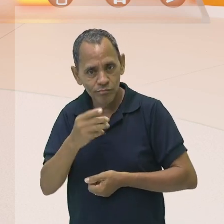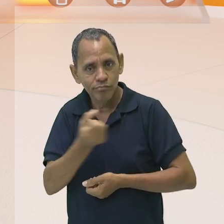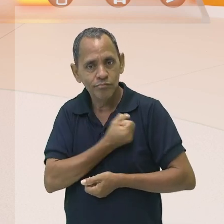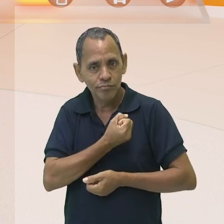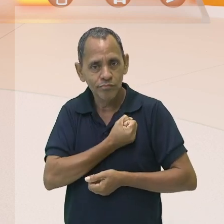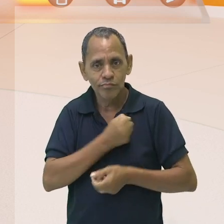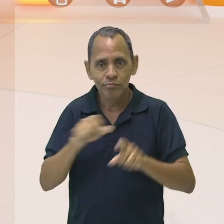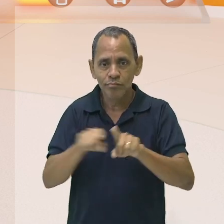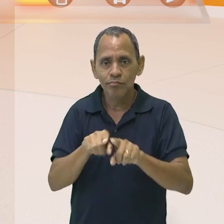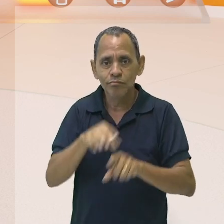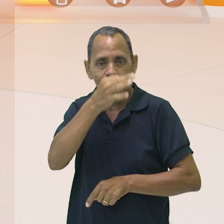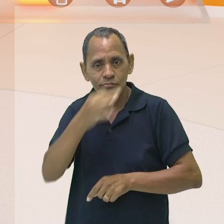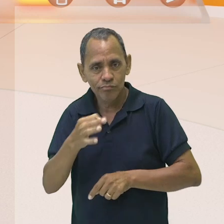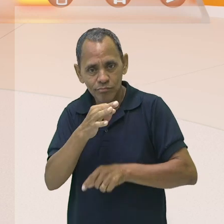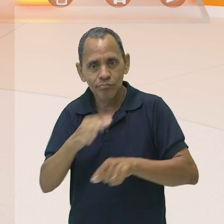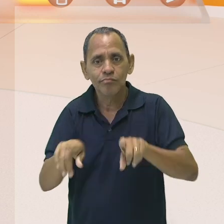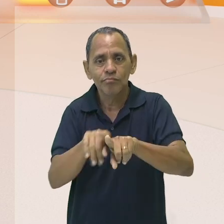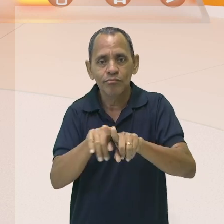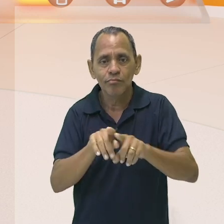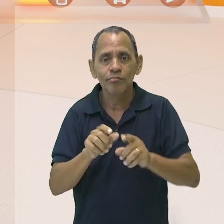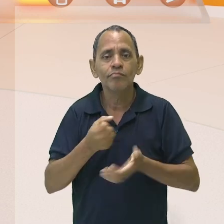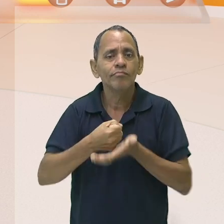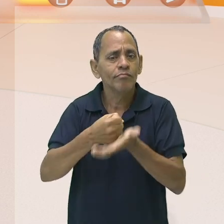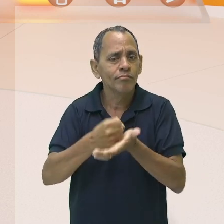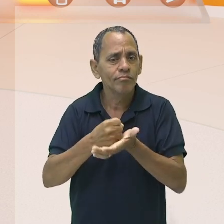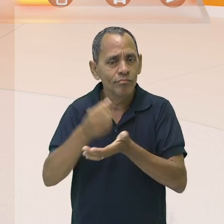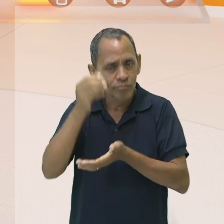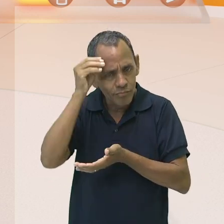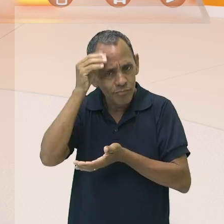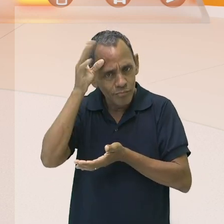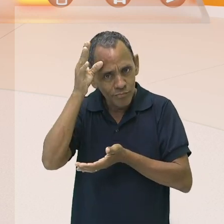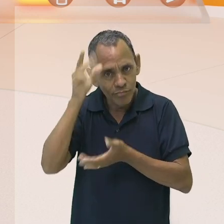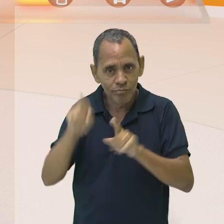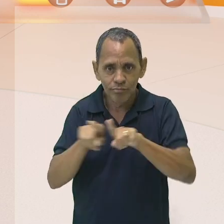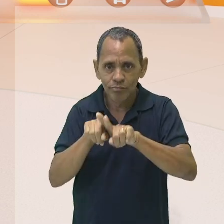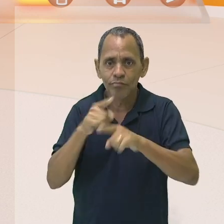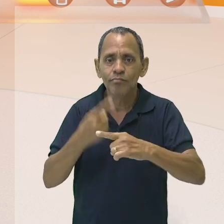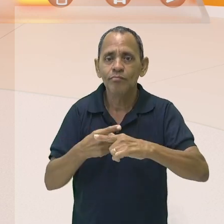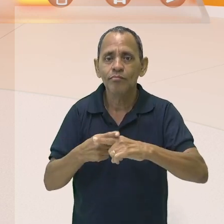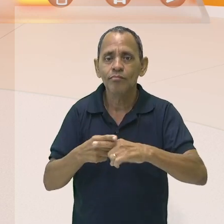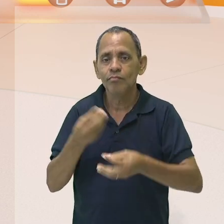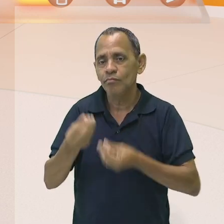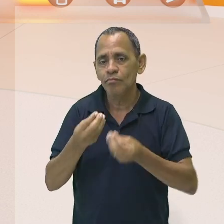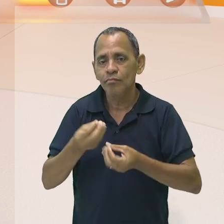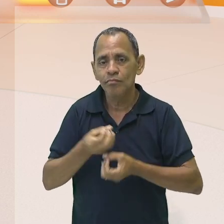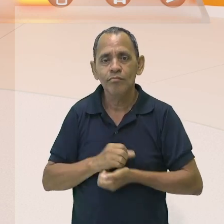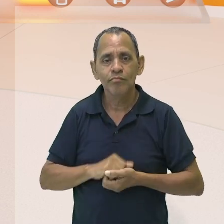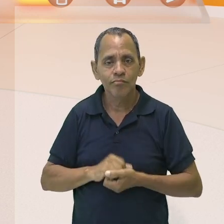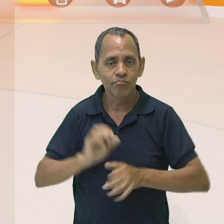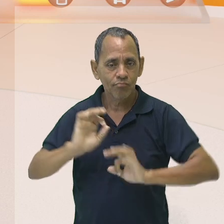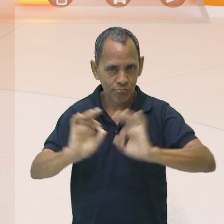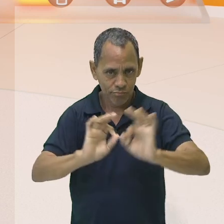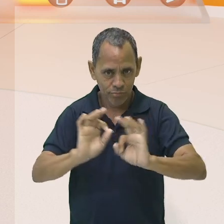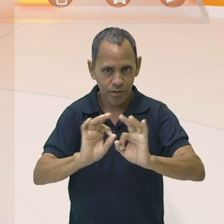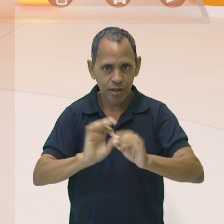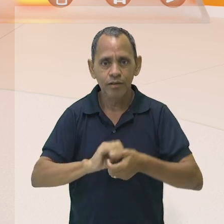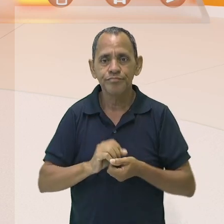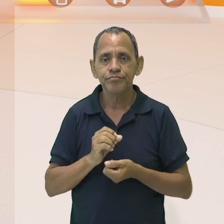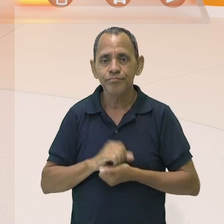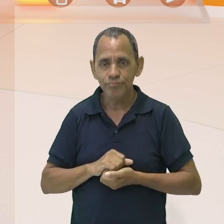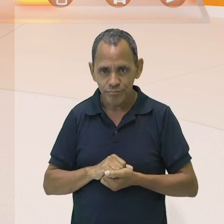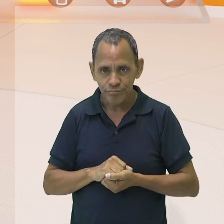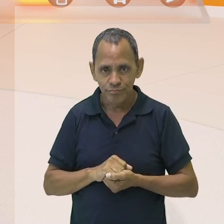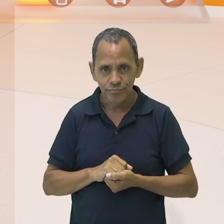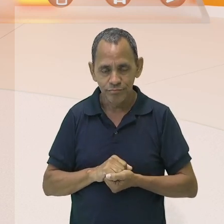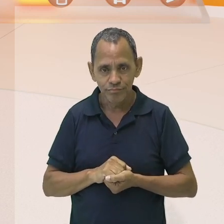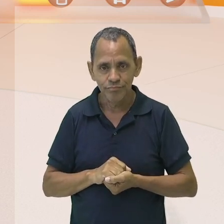que ajudam a gente a compreender por quê, né, como é que está organizada essa